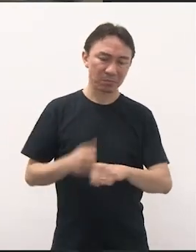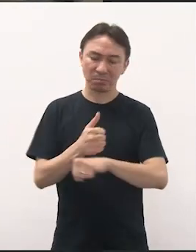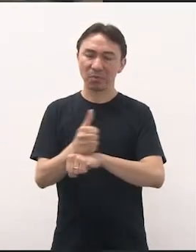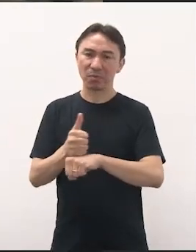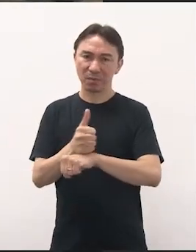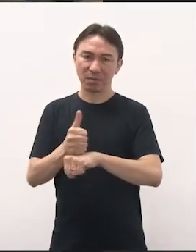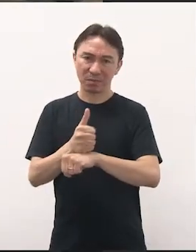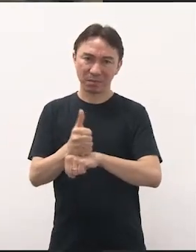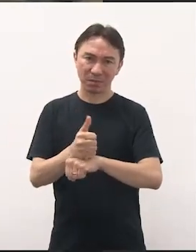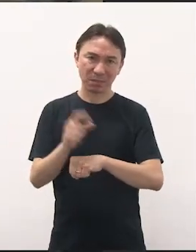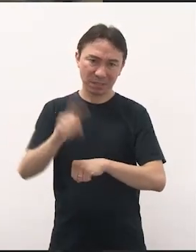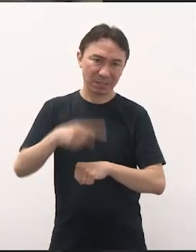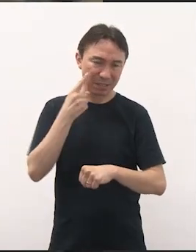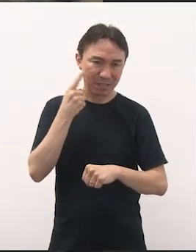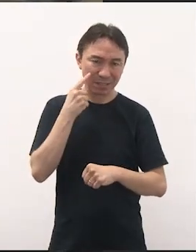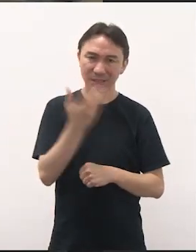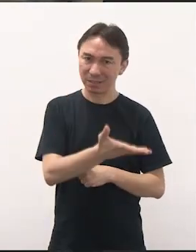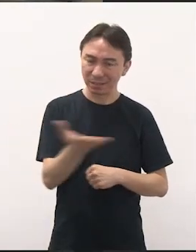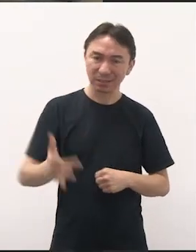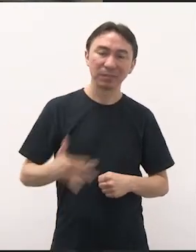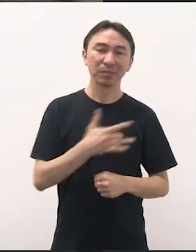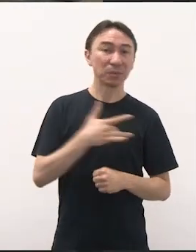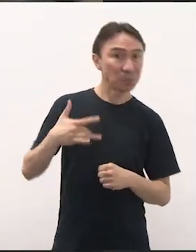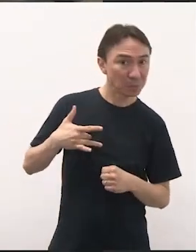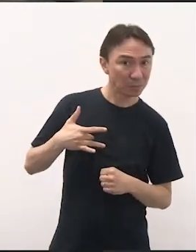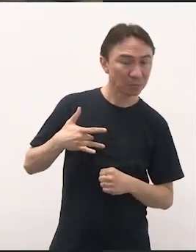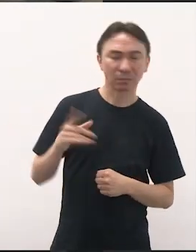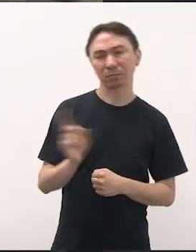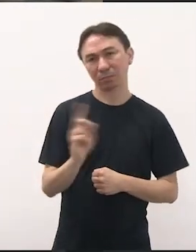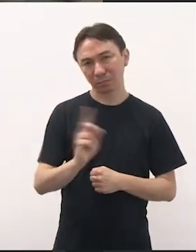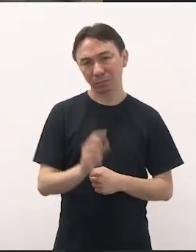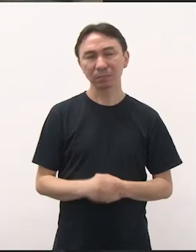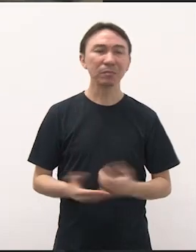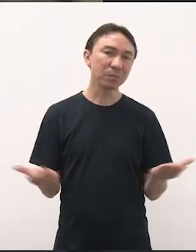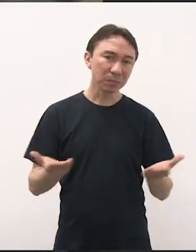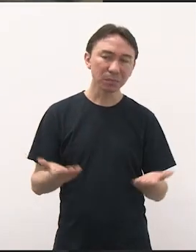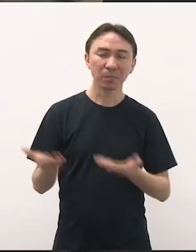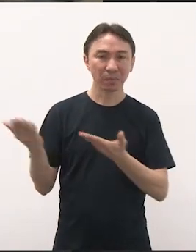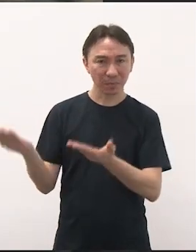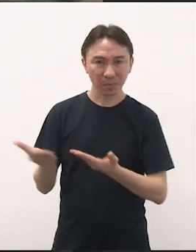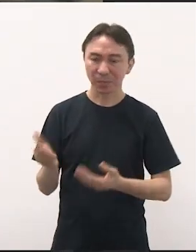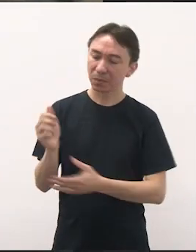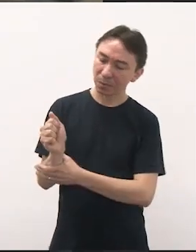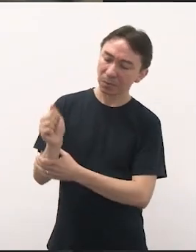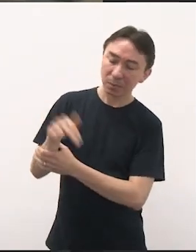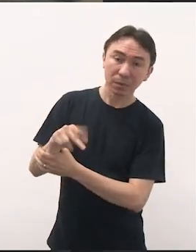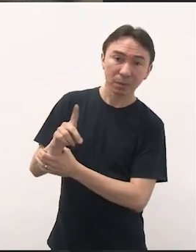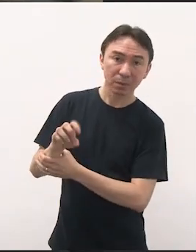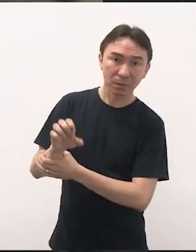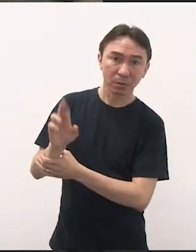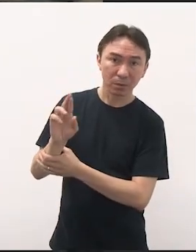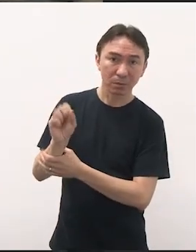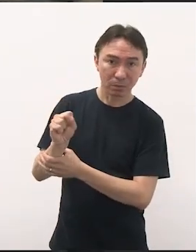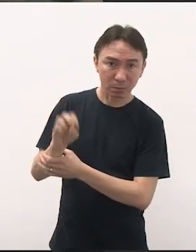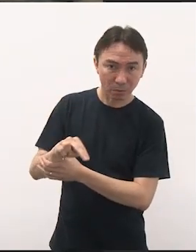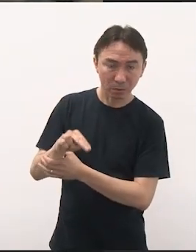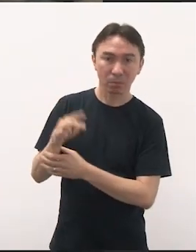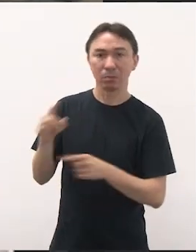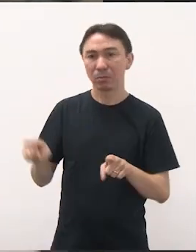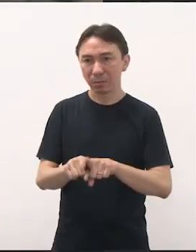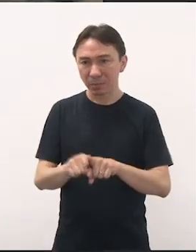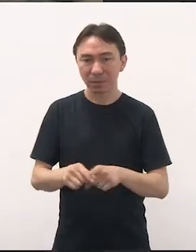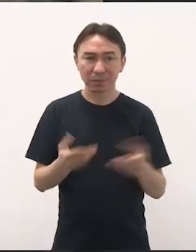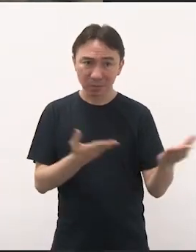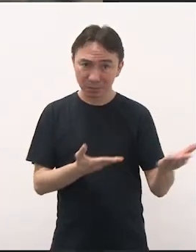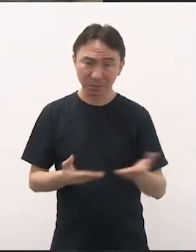Então, vou passar a palavra ao Anderson, agradecer aí a abertura do professor Marcelo, e estou à